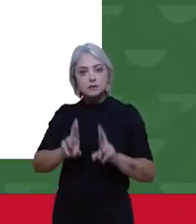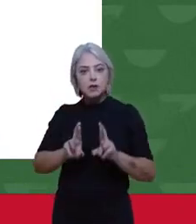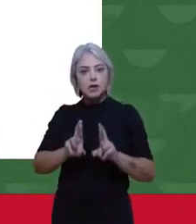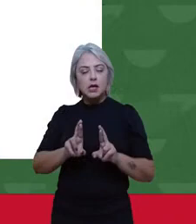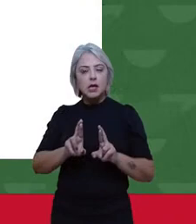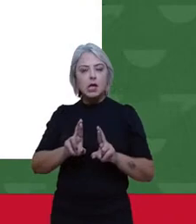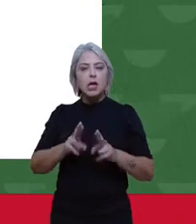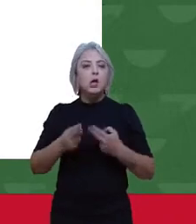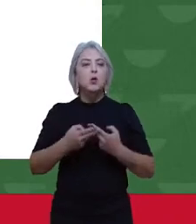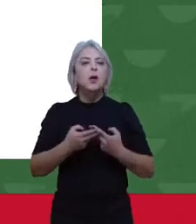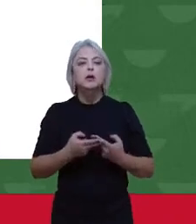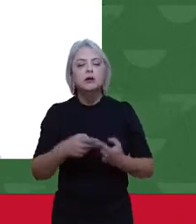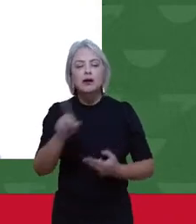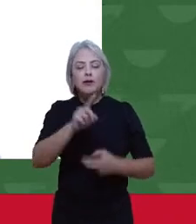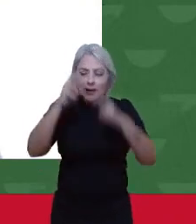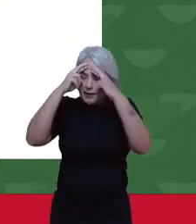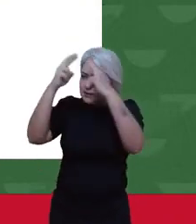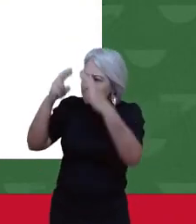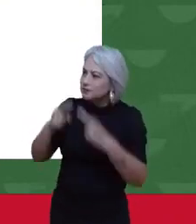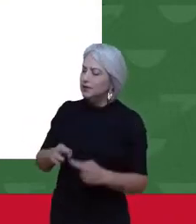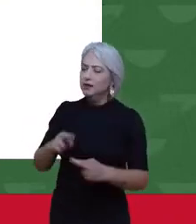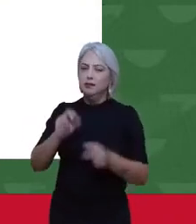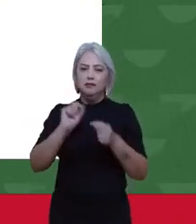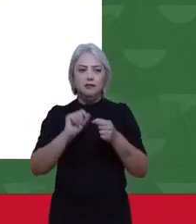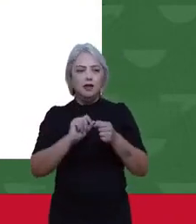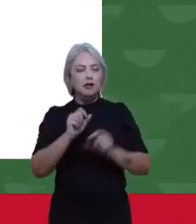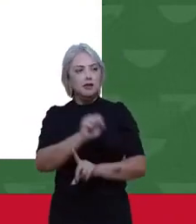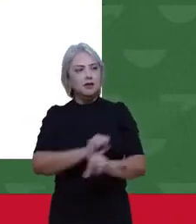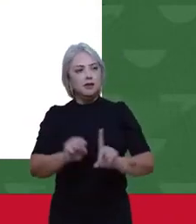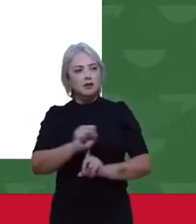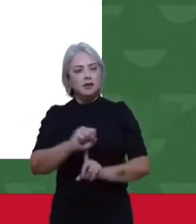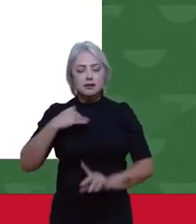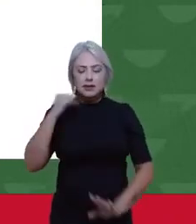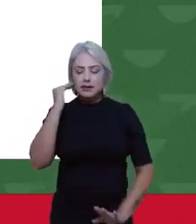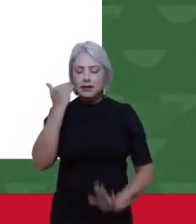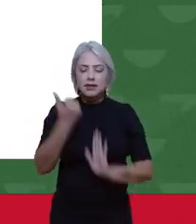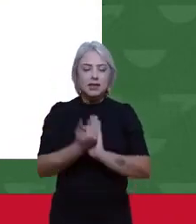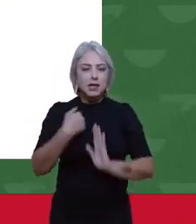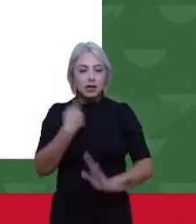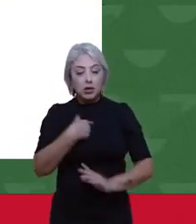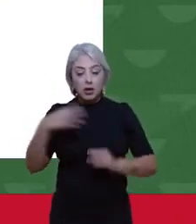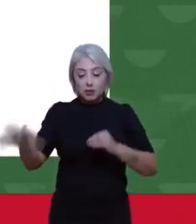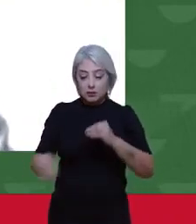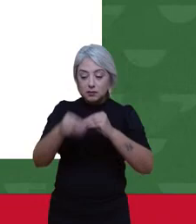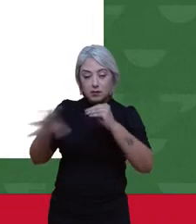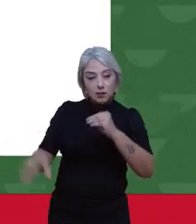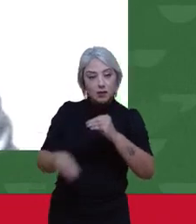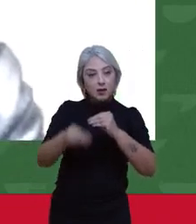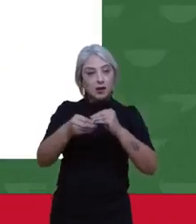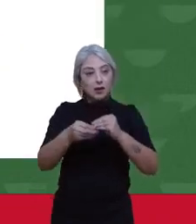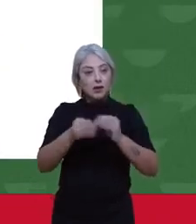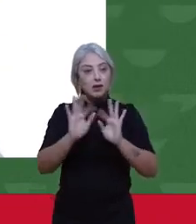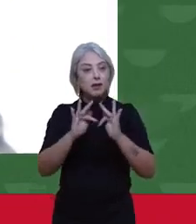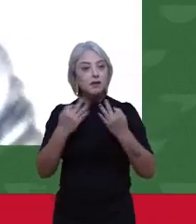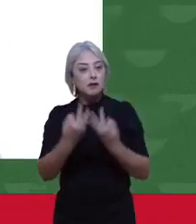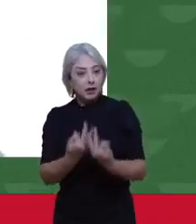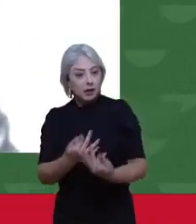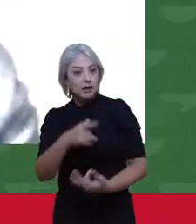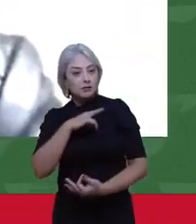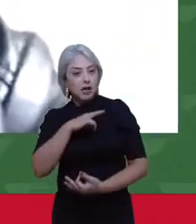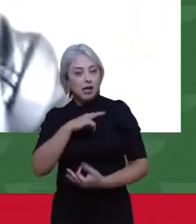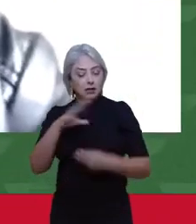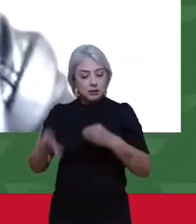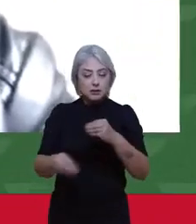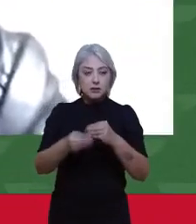é tolerância, é respeito. Então, de fazer a sociedade entender que nós fazemos parte desse seio familiar, que a gente também